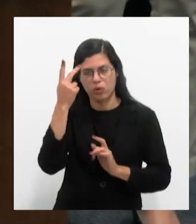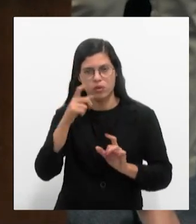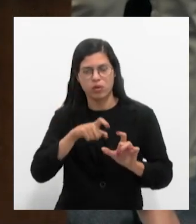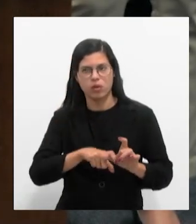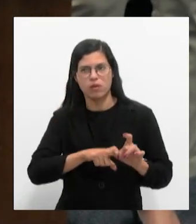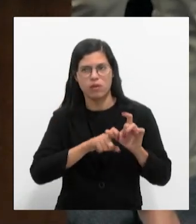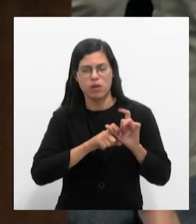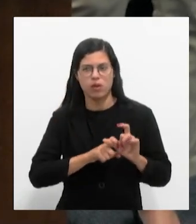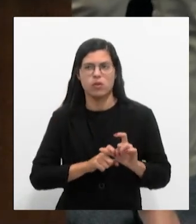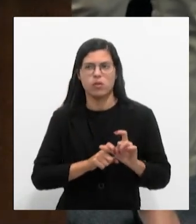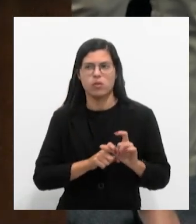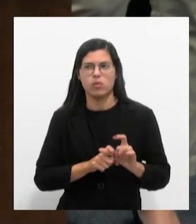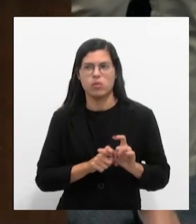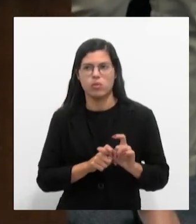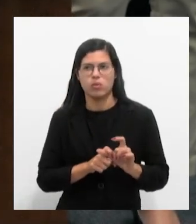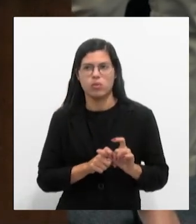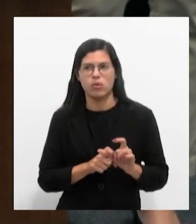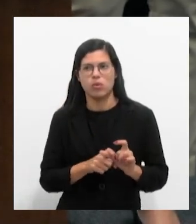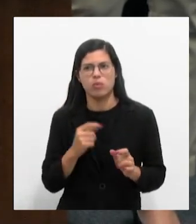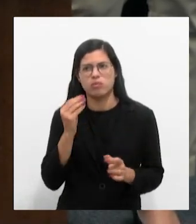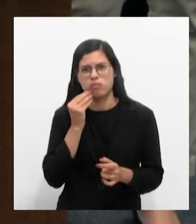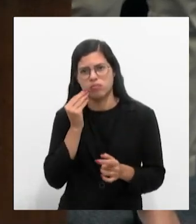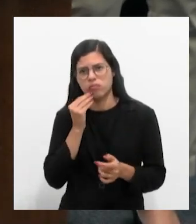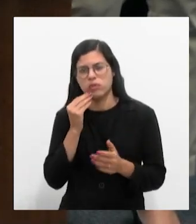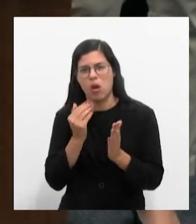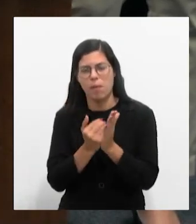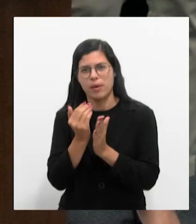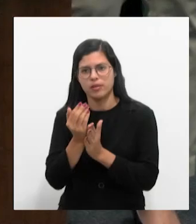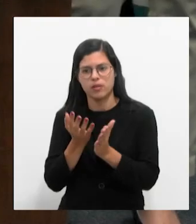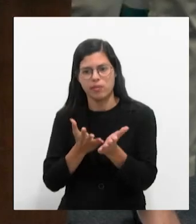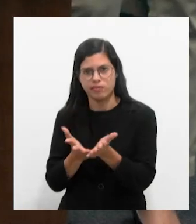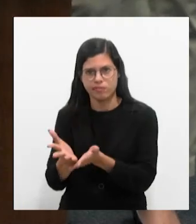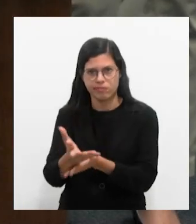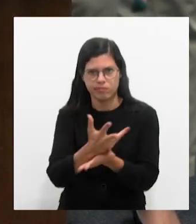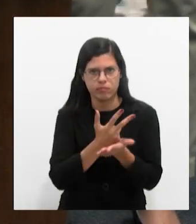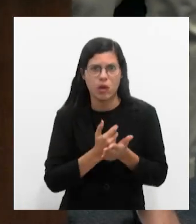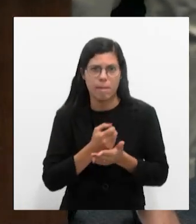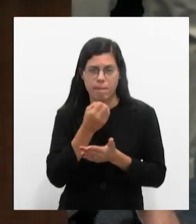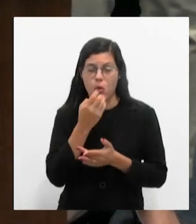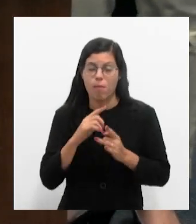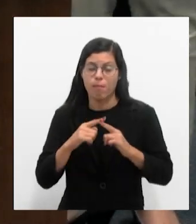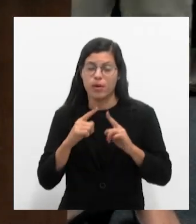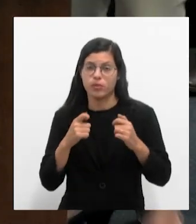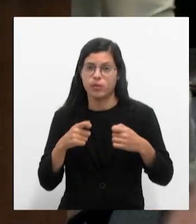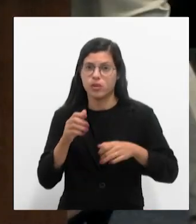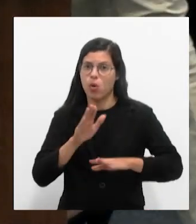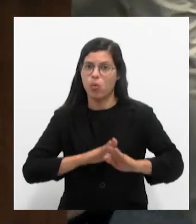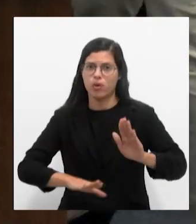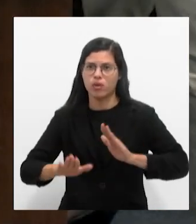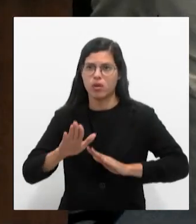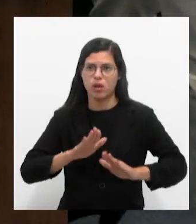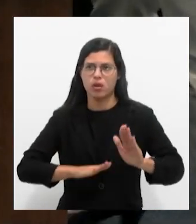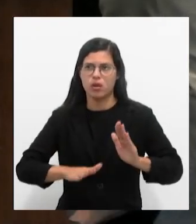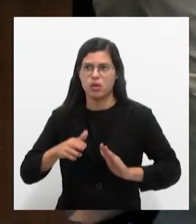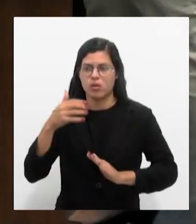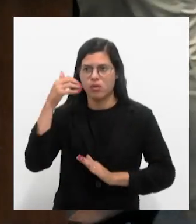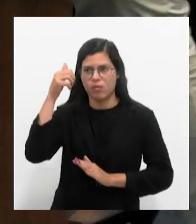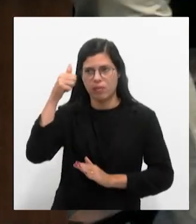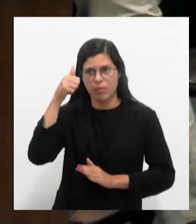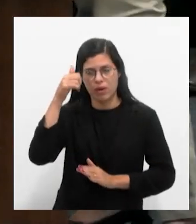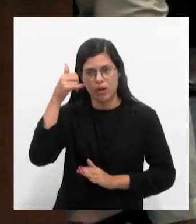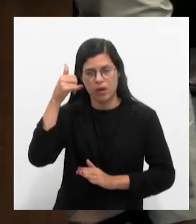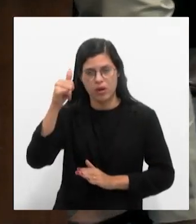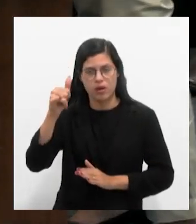toda medida de aumento de arrecadação é bem-vinda, mas nós temos que tomar cuidado para não prestigiar o devedor